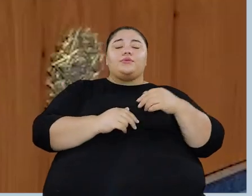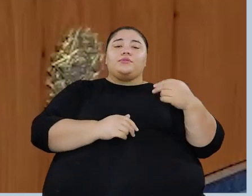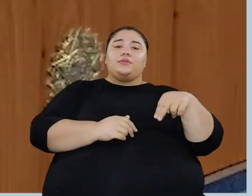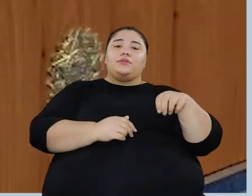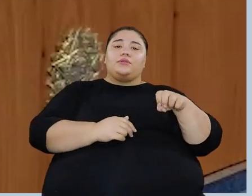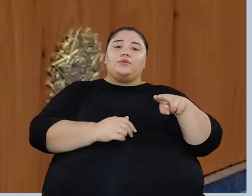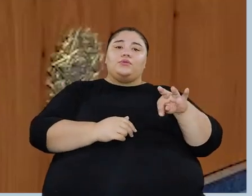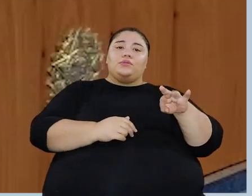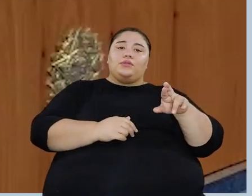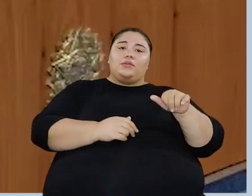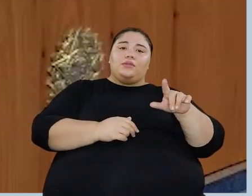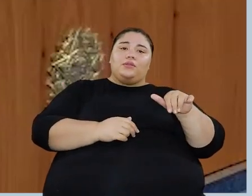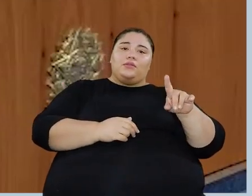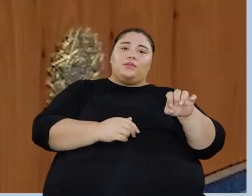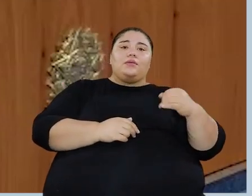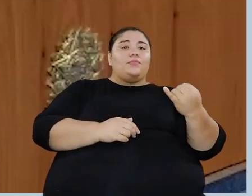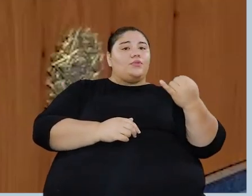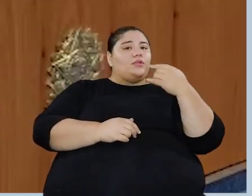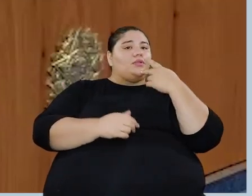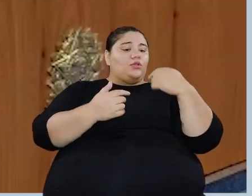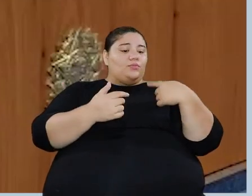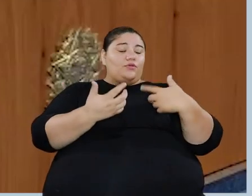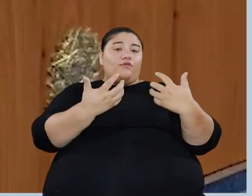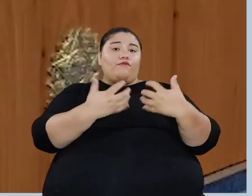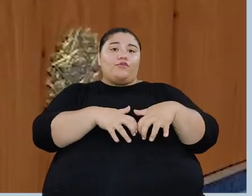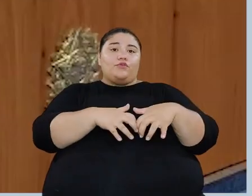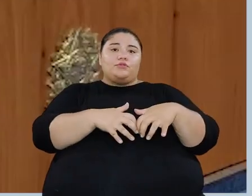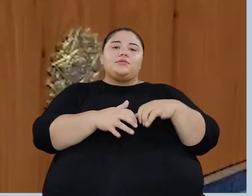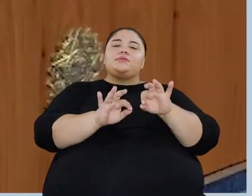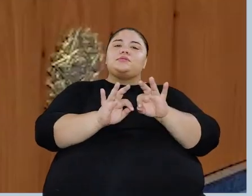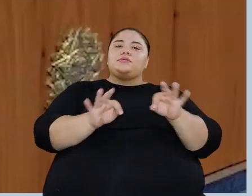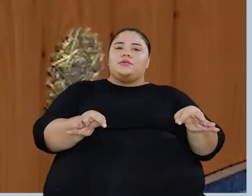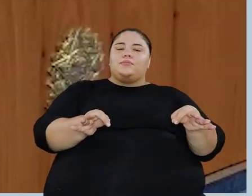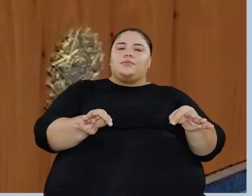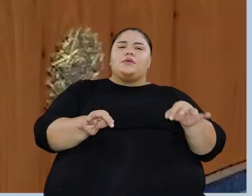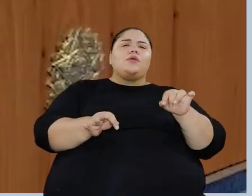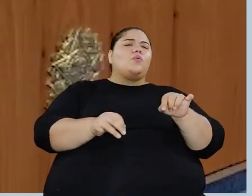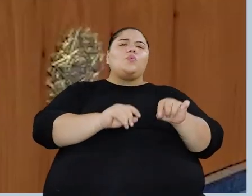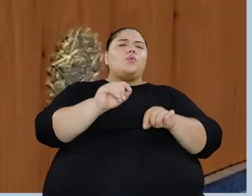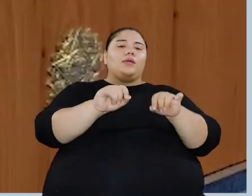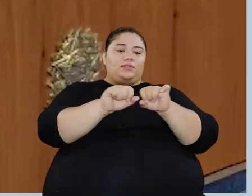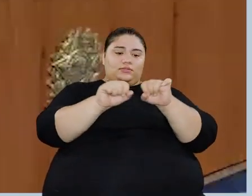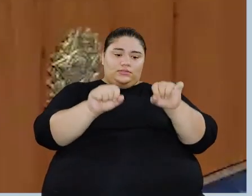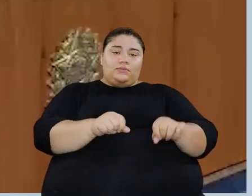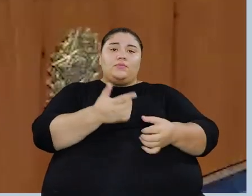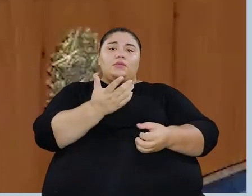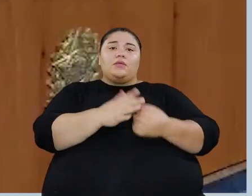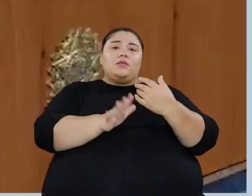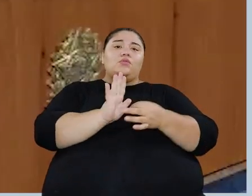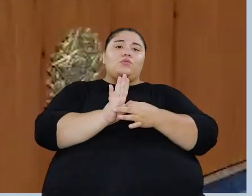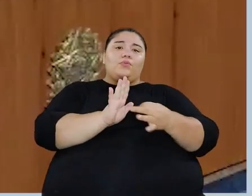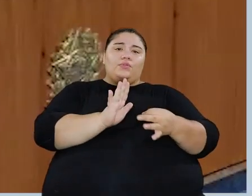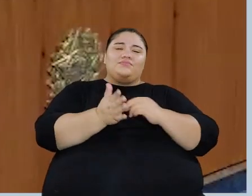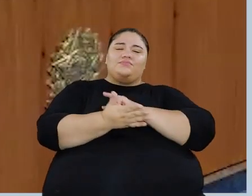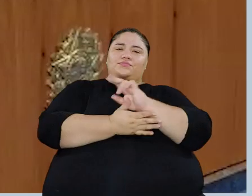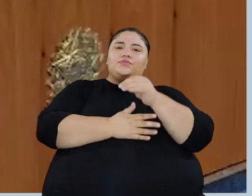é tão importante, como eu dizia no início. Nós precisamos de uma neutralidade que funcione e que seja simples. Esse sistema, e a crítica é oportuna